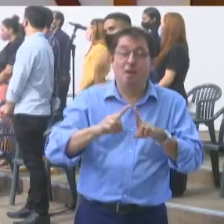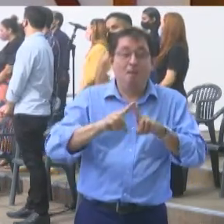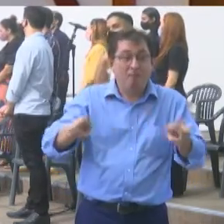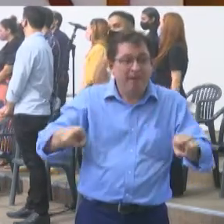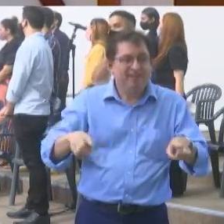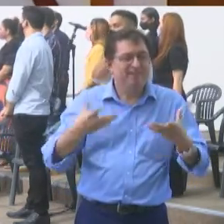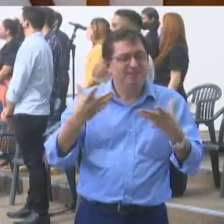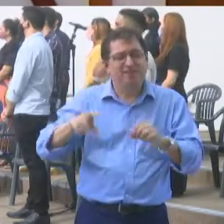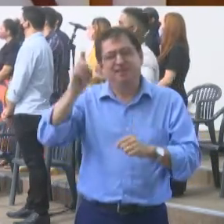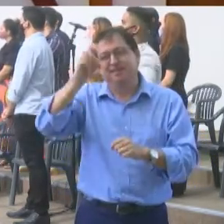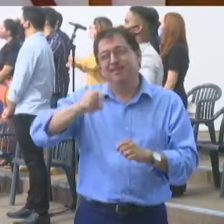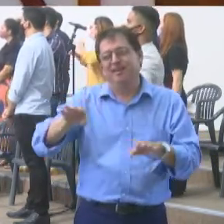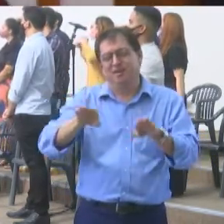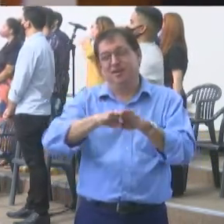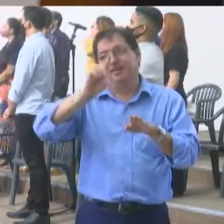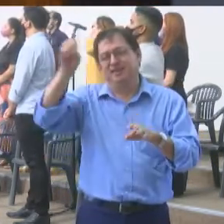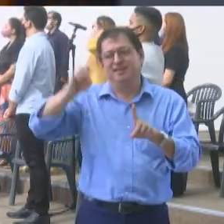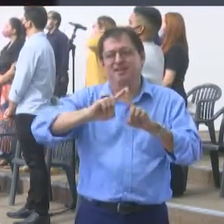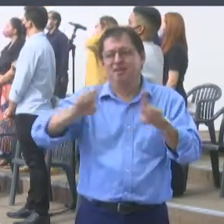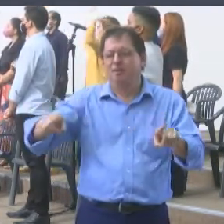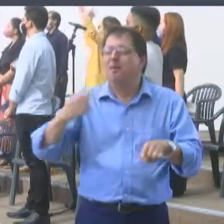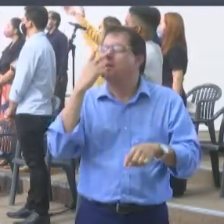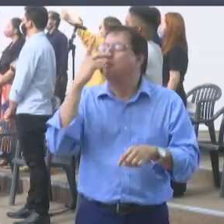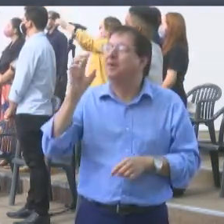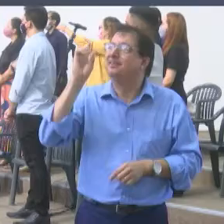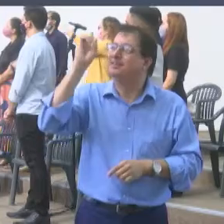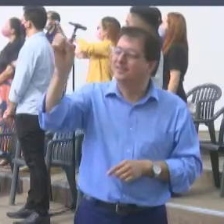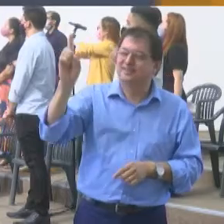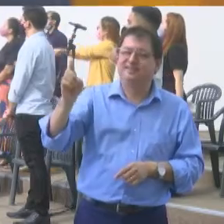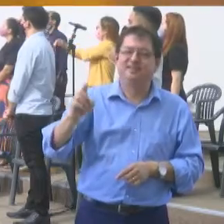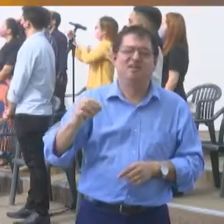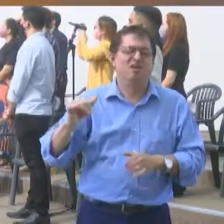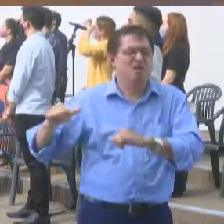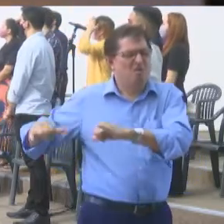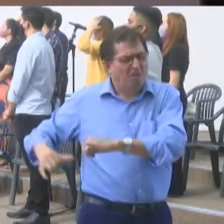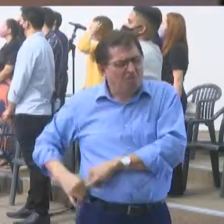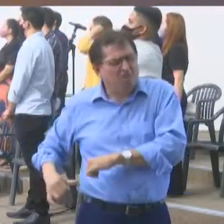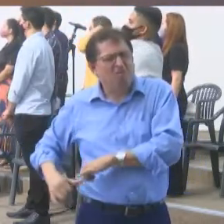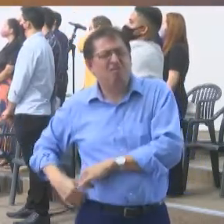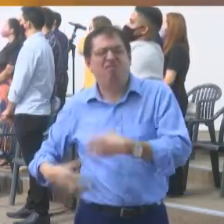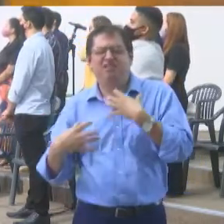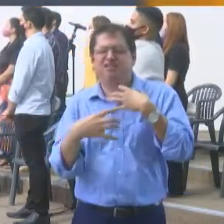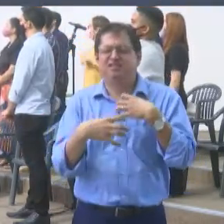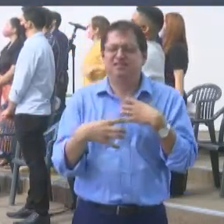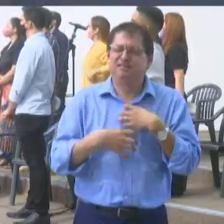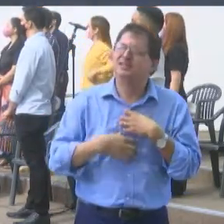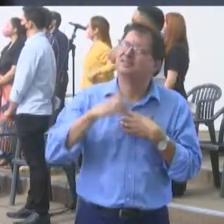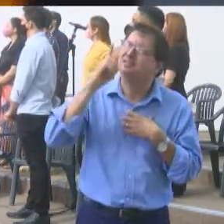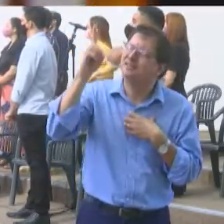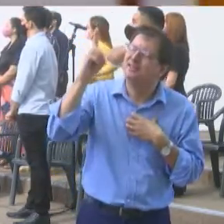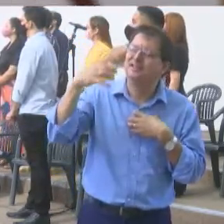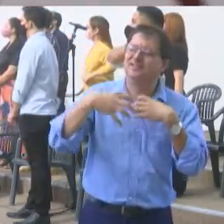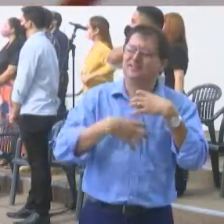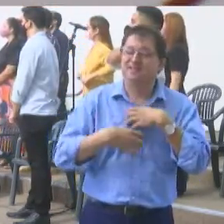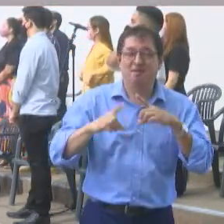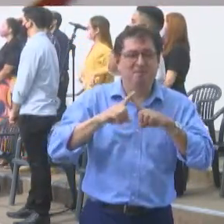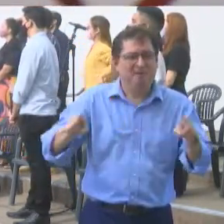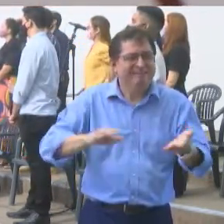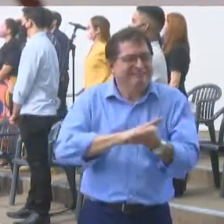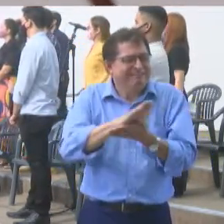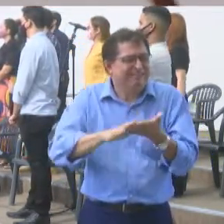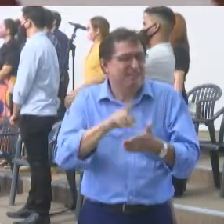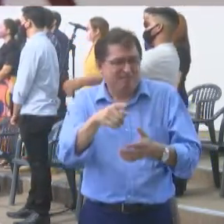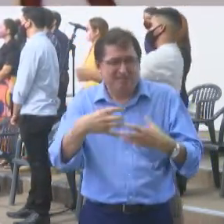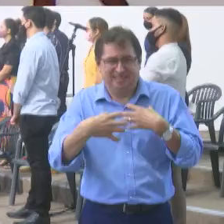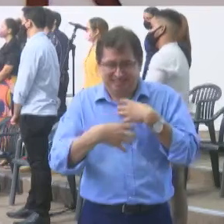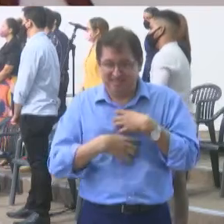disse: você é Filho de Deus, mas você é parecido com eles. Vou sofrer o que eles sofrem, vou sentir o que eles sentem. Não há nada que você esteja passando que o